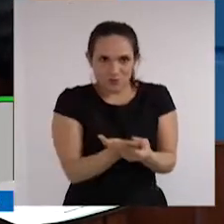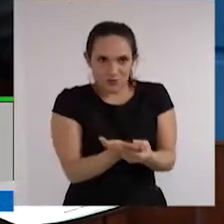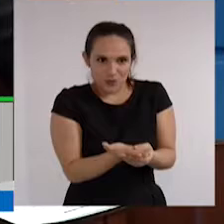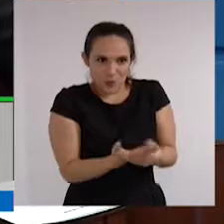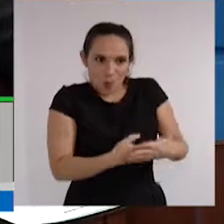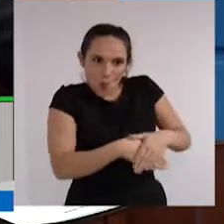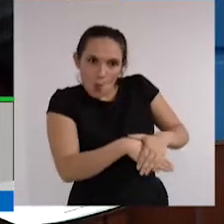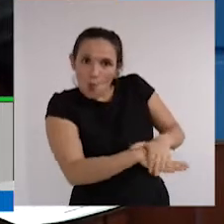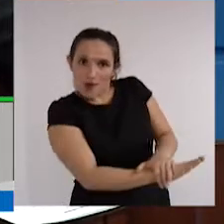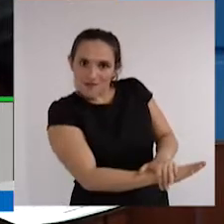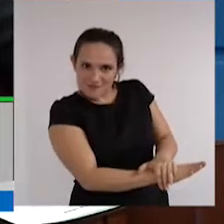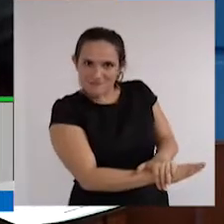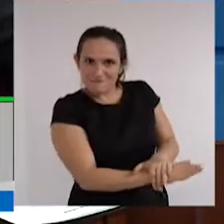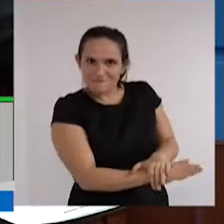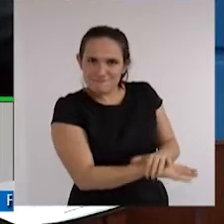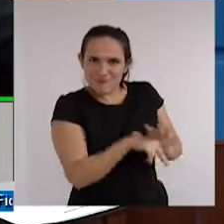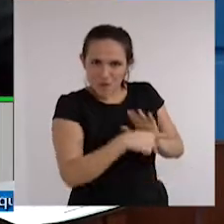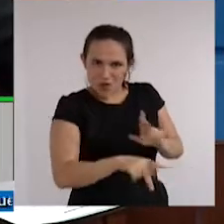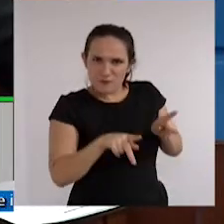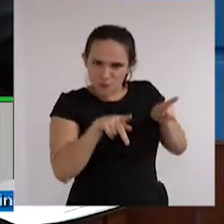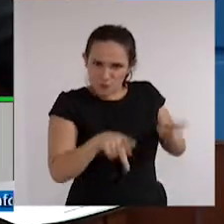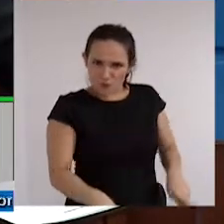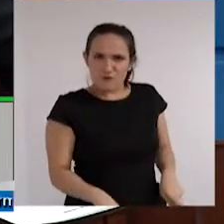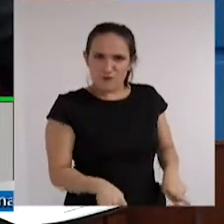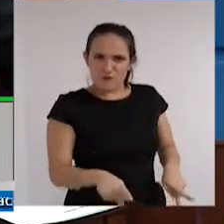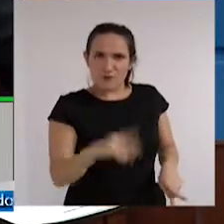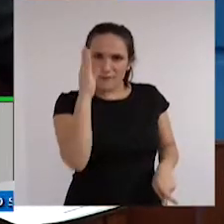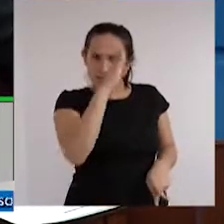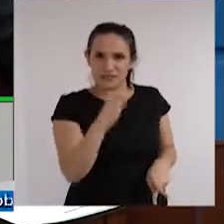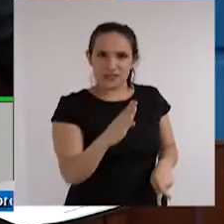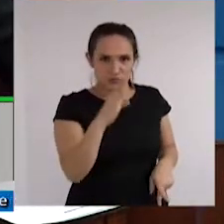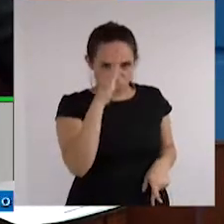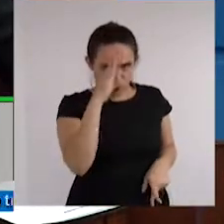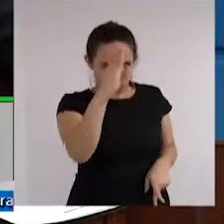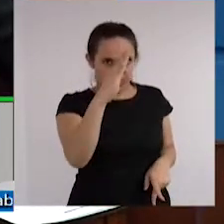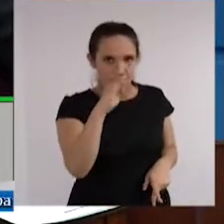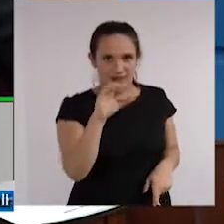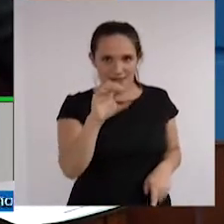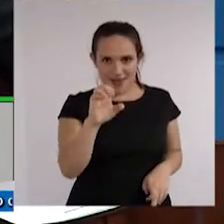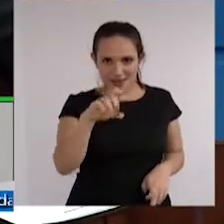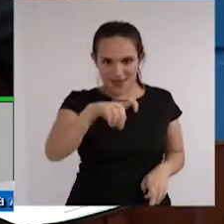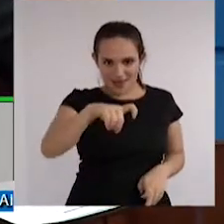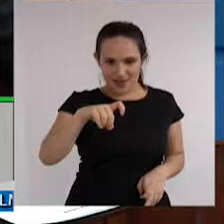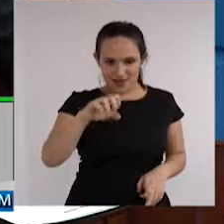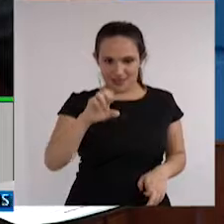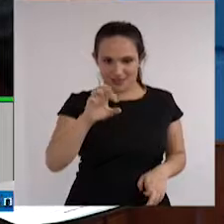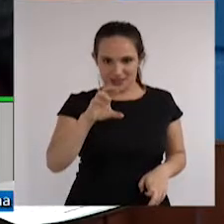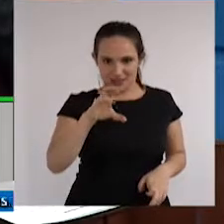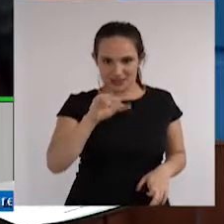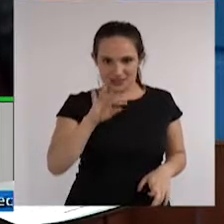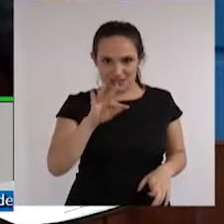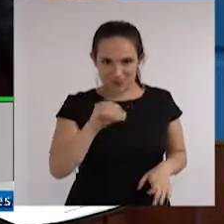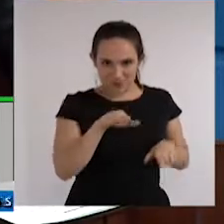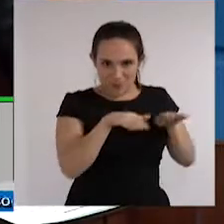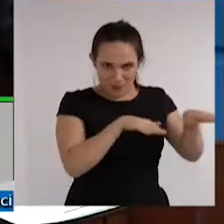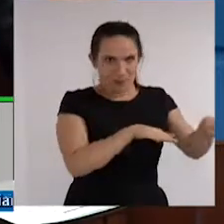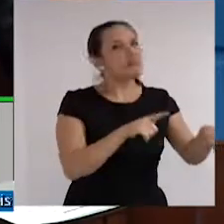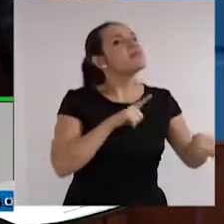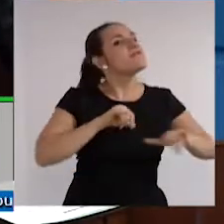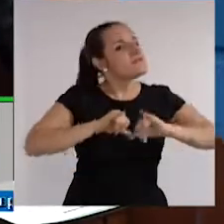não foram destruídos, devem conter também muitas